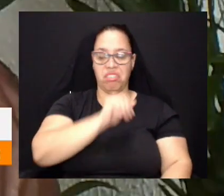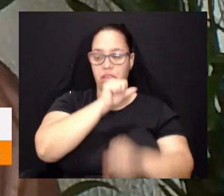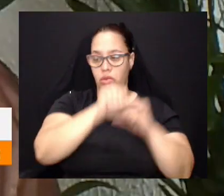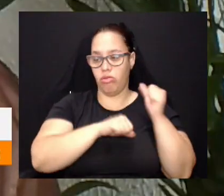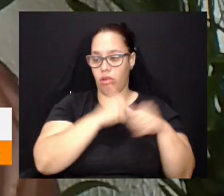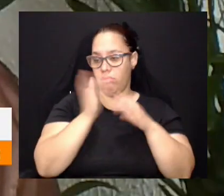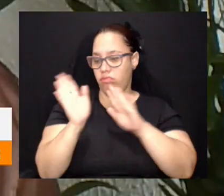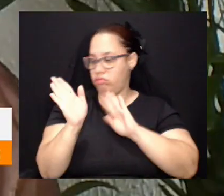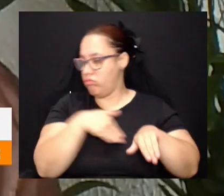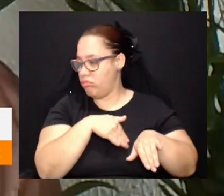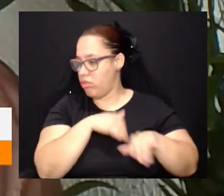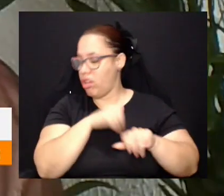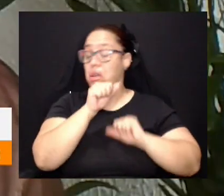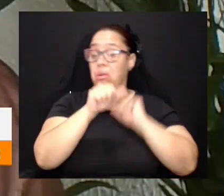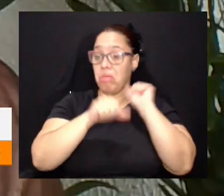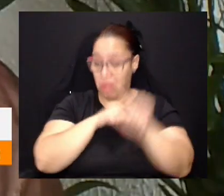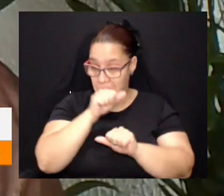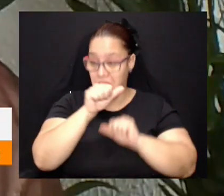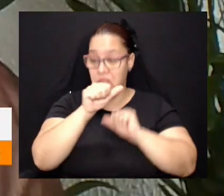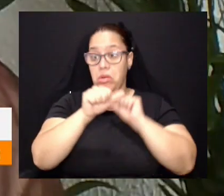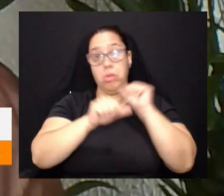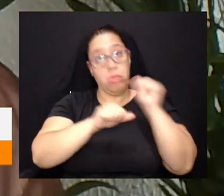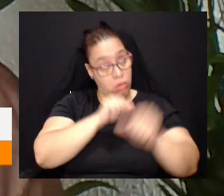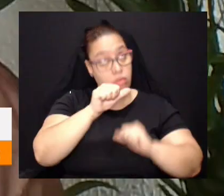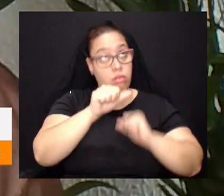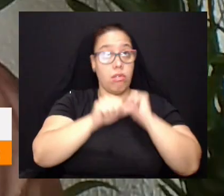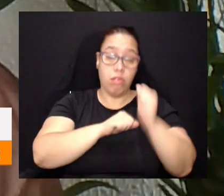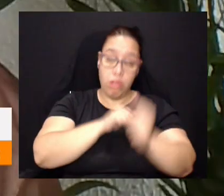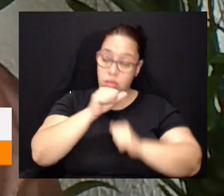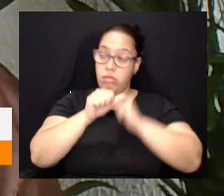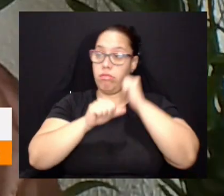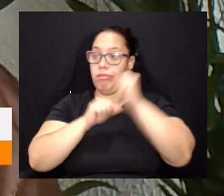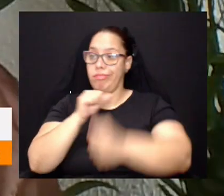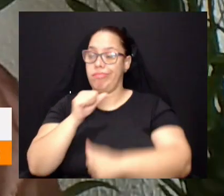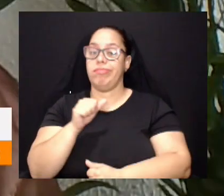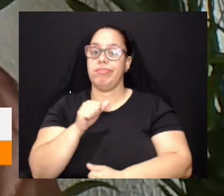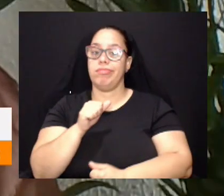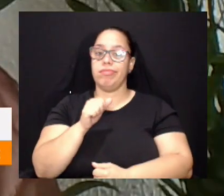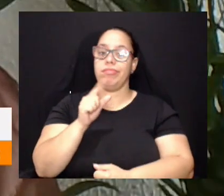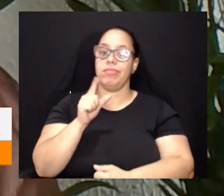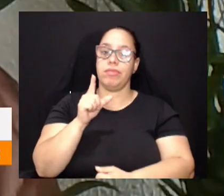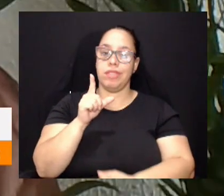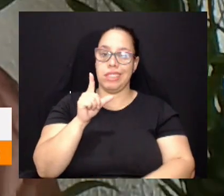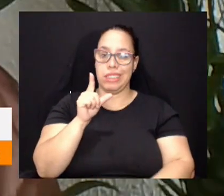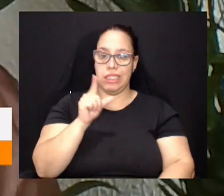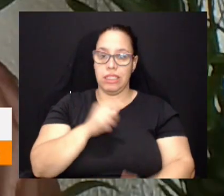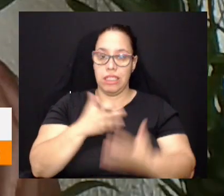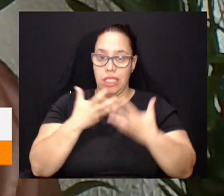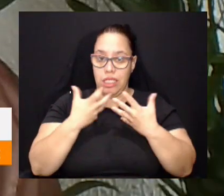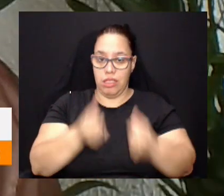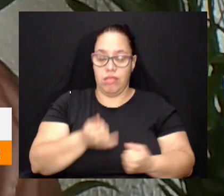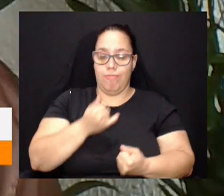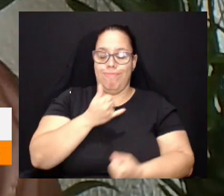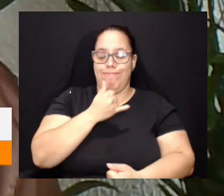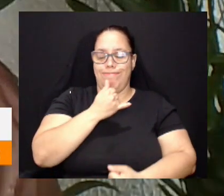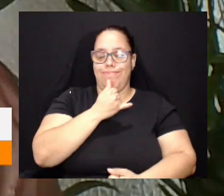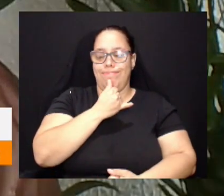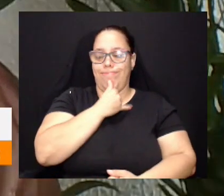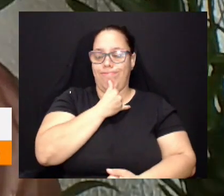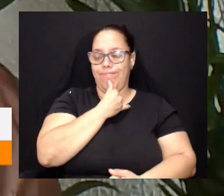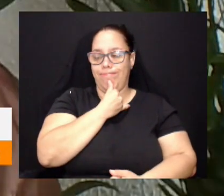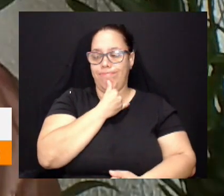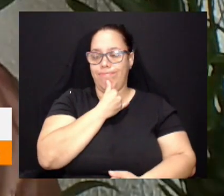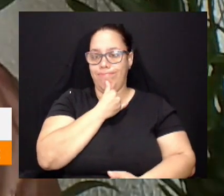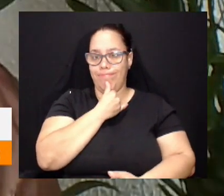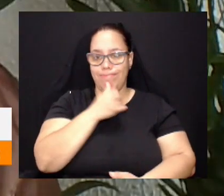eu troco. E isso revela uma baixa tolerância à frustração, e